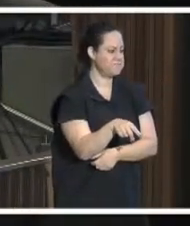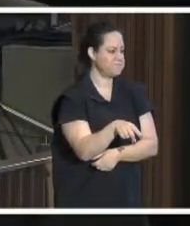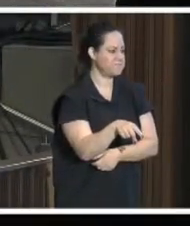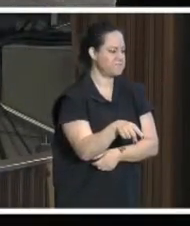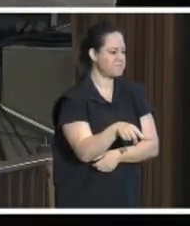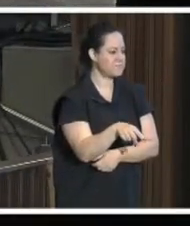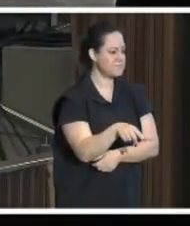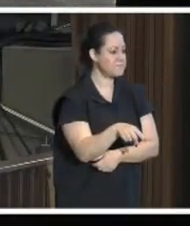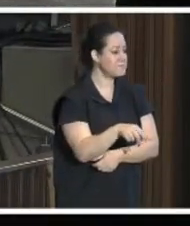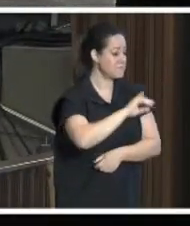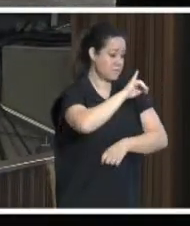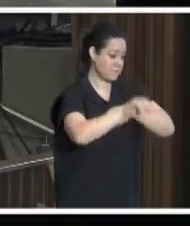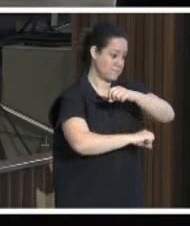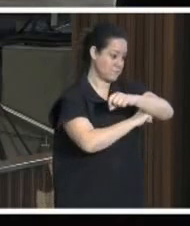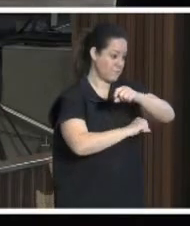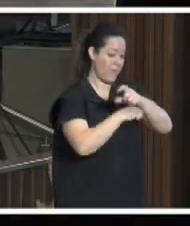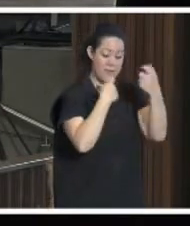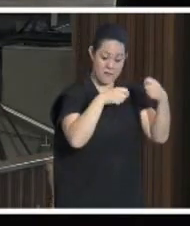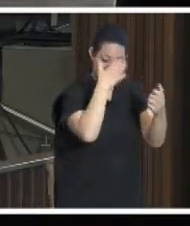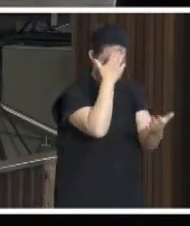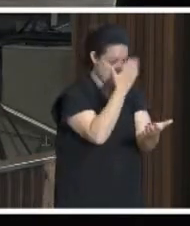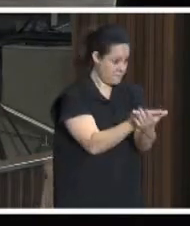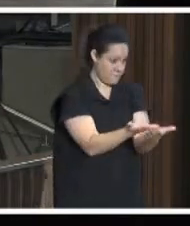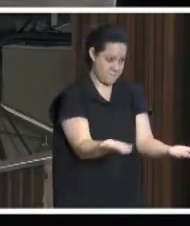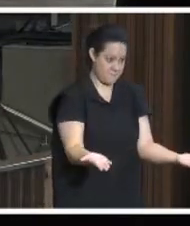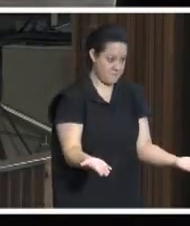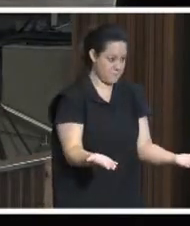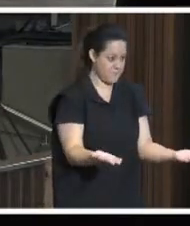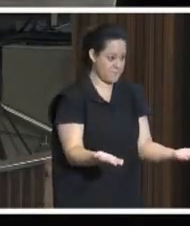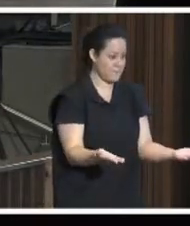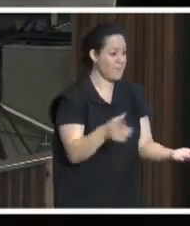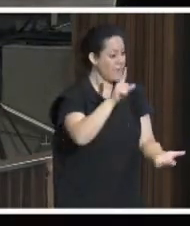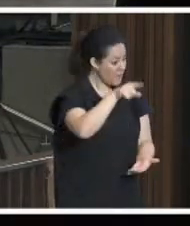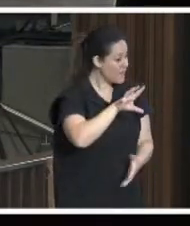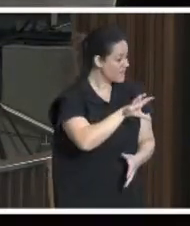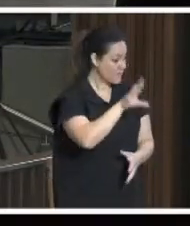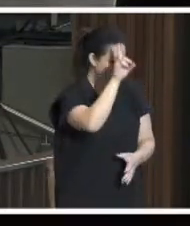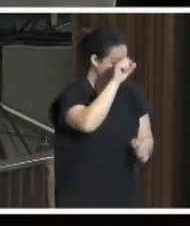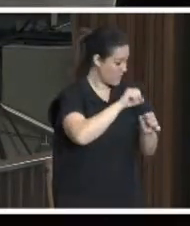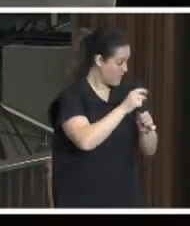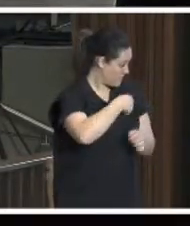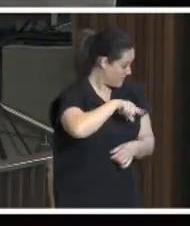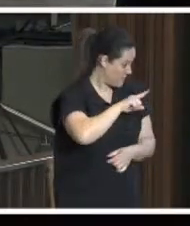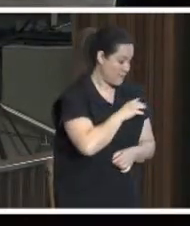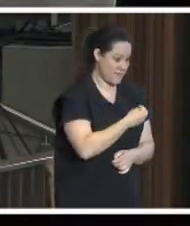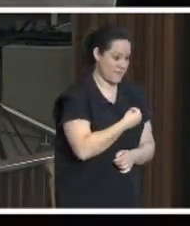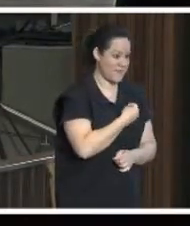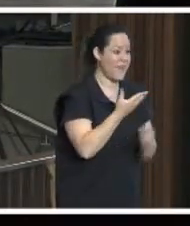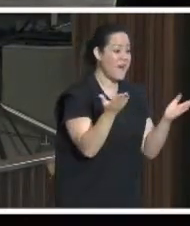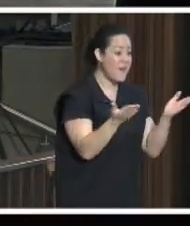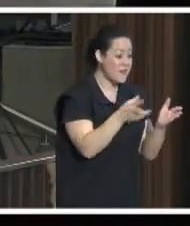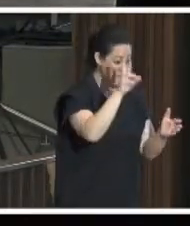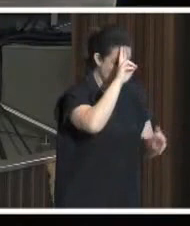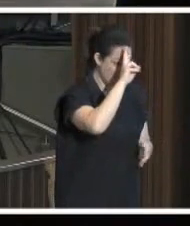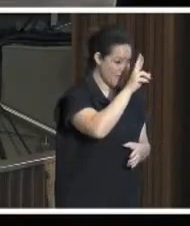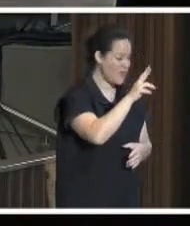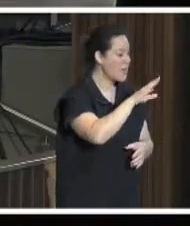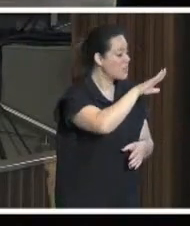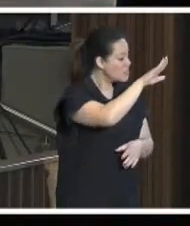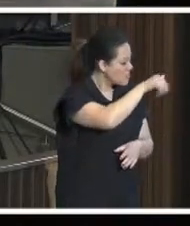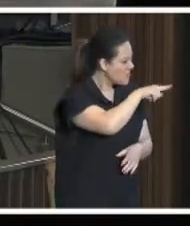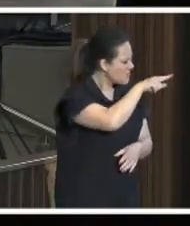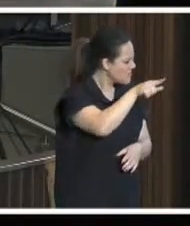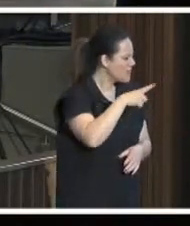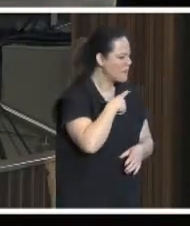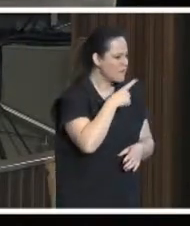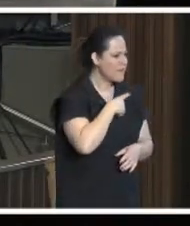Ele teve que crer, e é assim que Deus trabalha na nossa vida. Hoje o Senhor te convida a dar alguns passos de fé